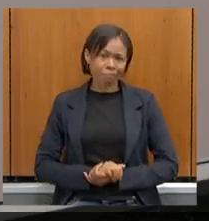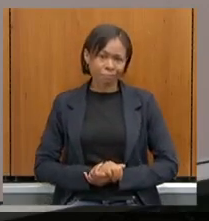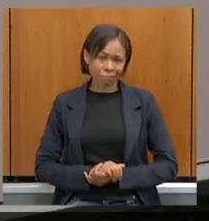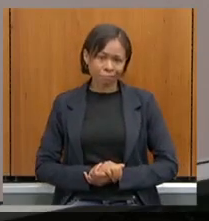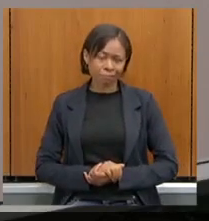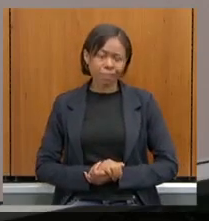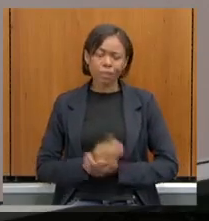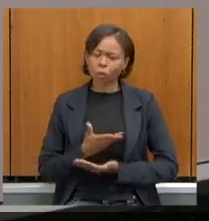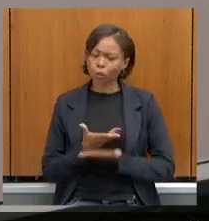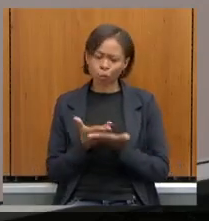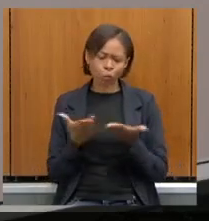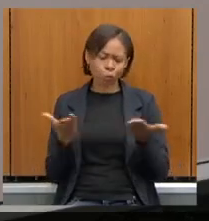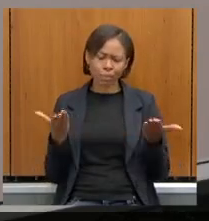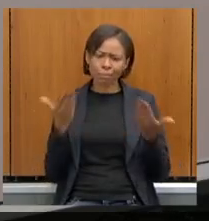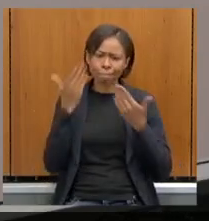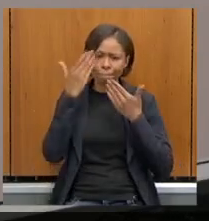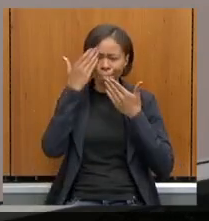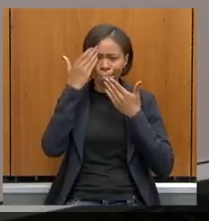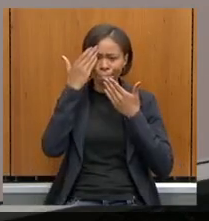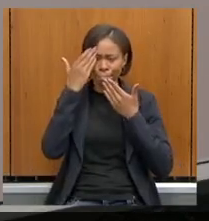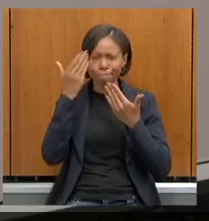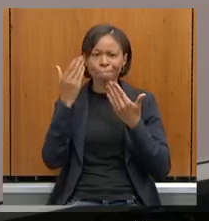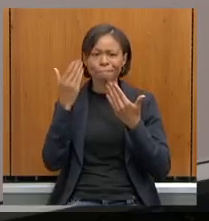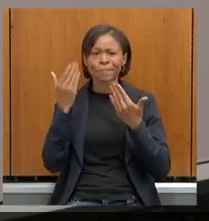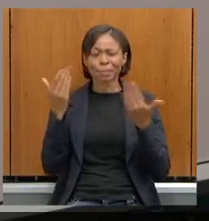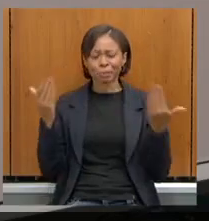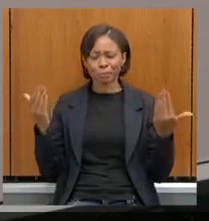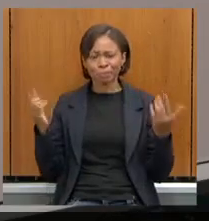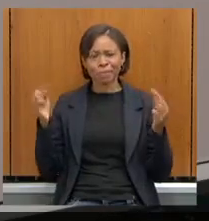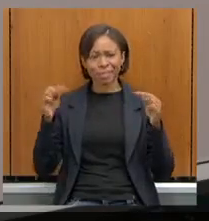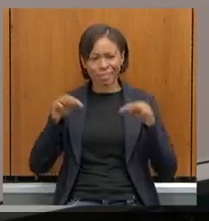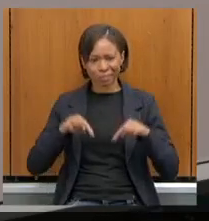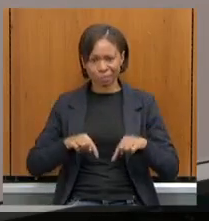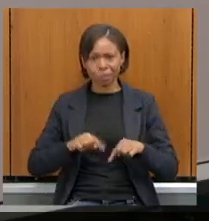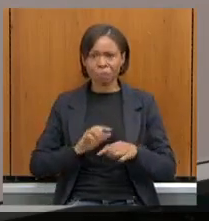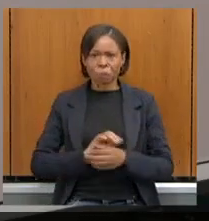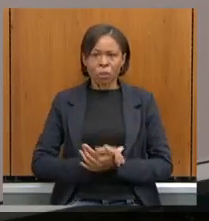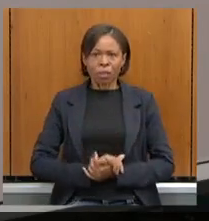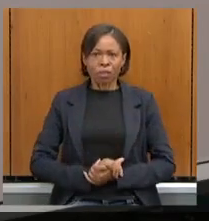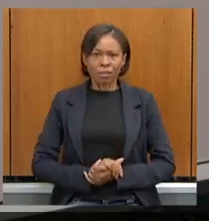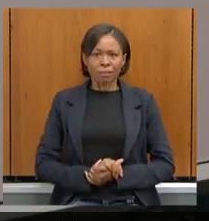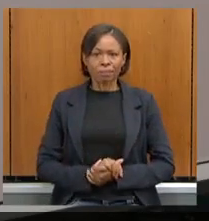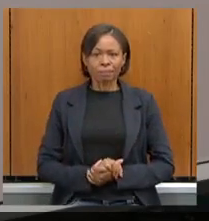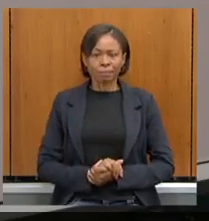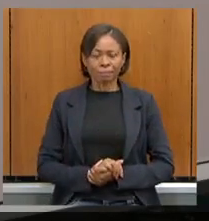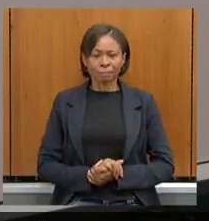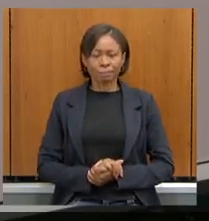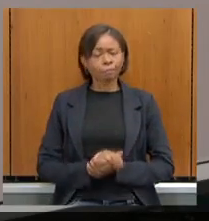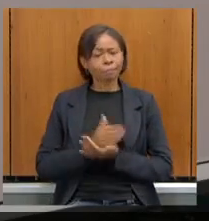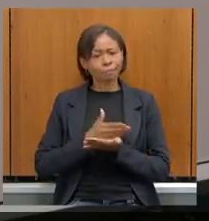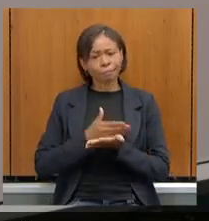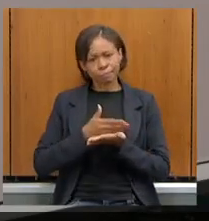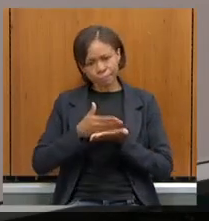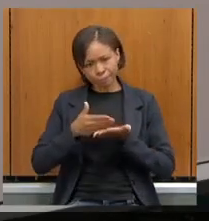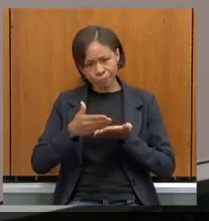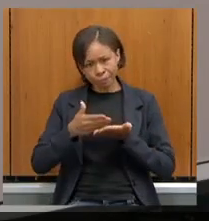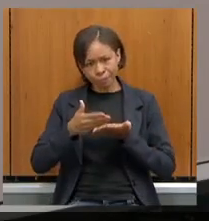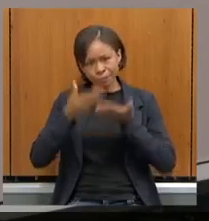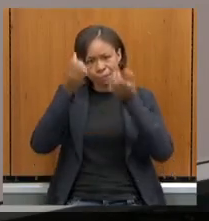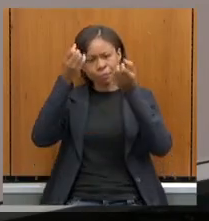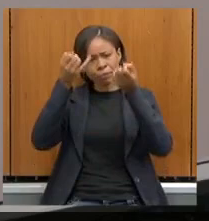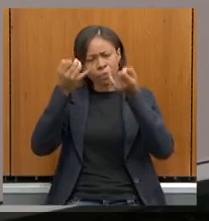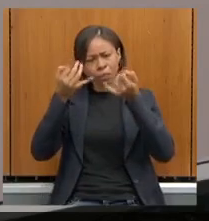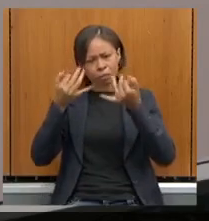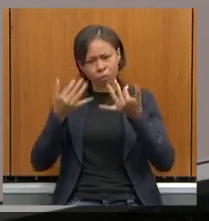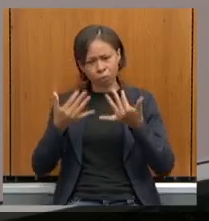Muito obrigado pela presença. Bem, vamos começar a falar um pouco do que